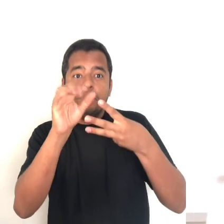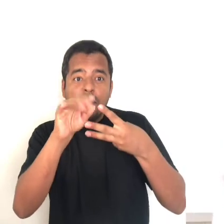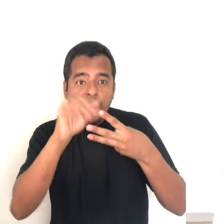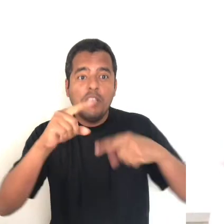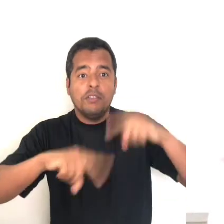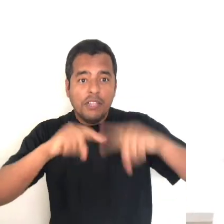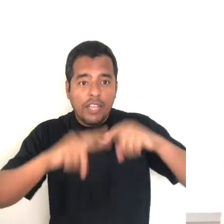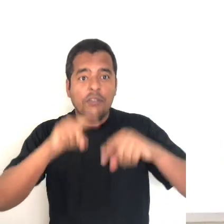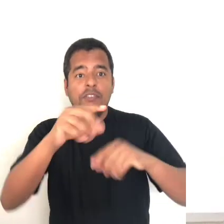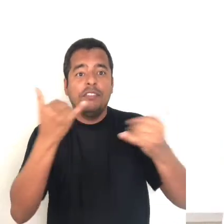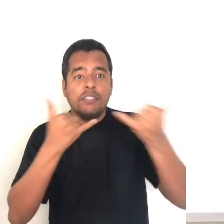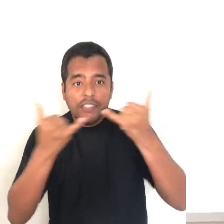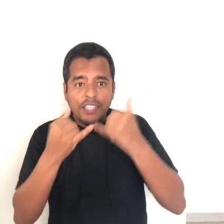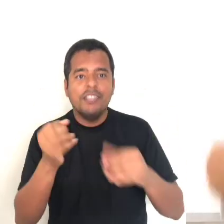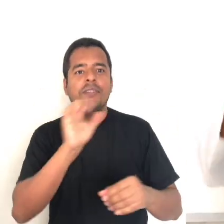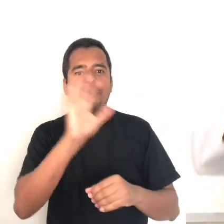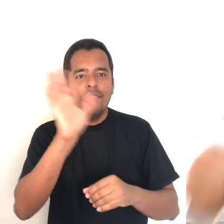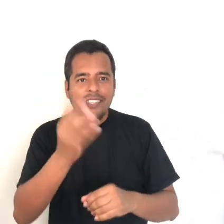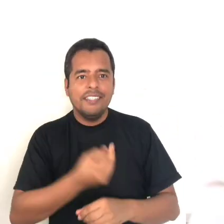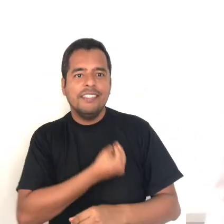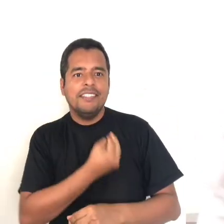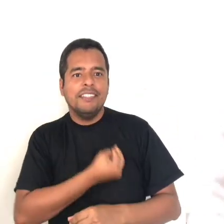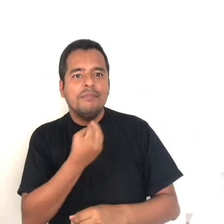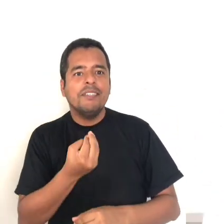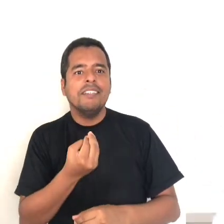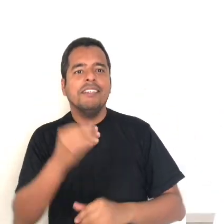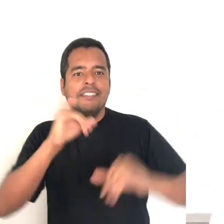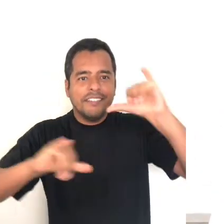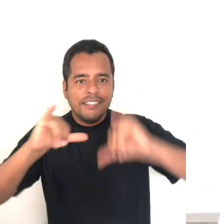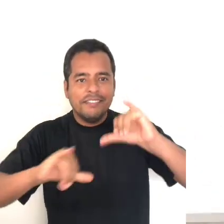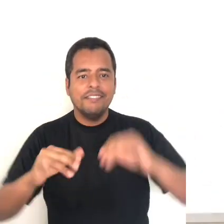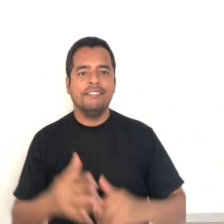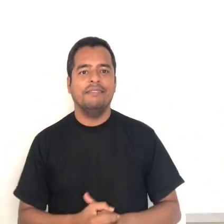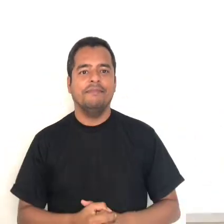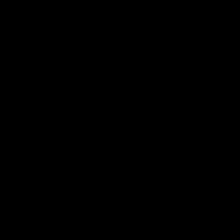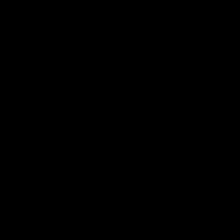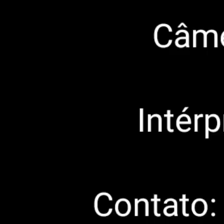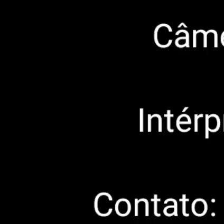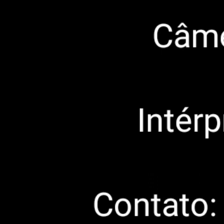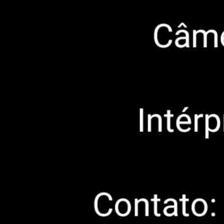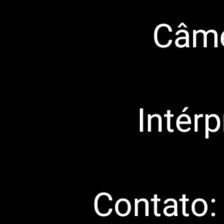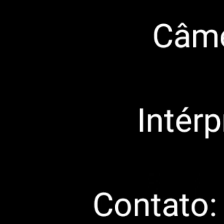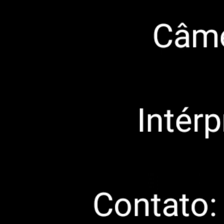você vai estar sendo informado. É isso aí, e vamos em frente porque a química é vida.